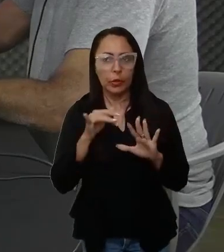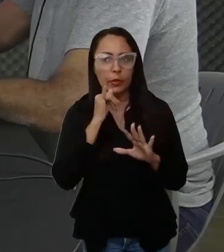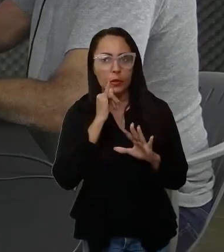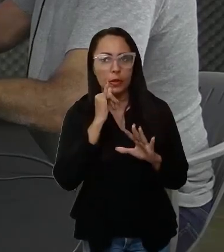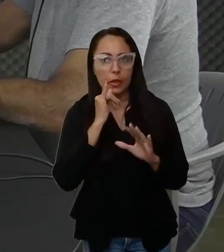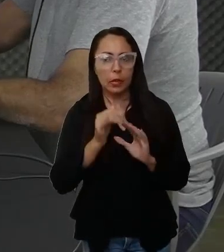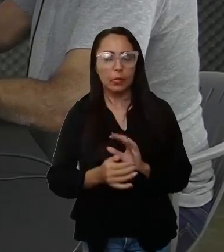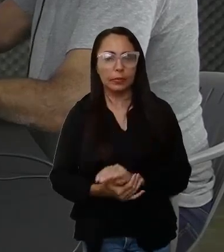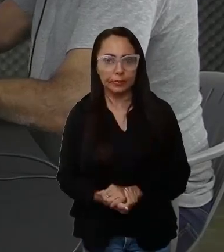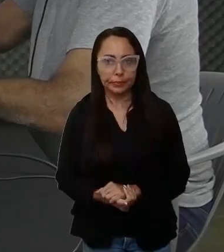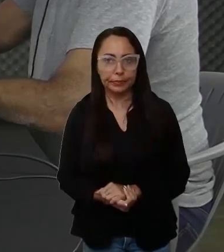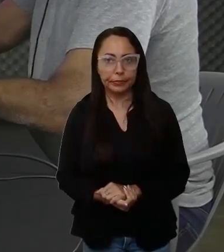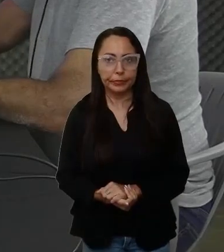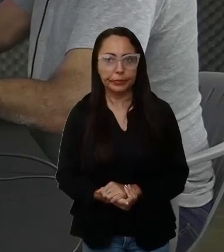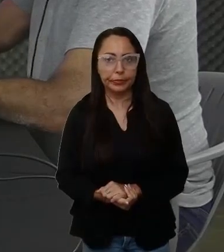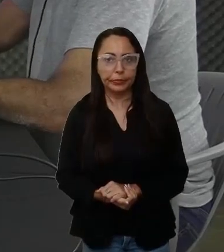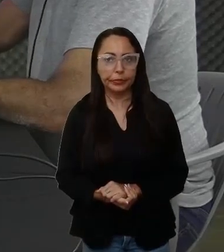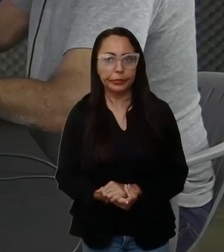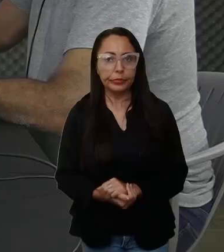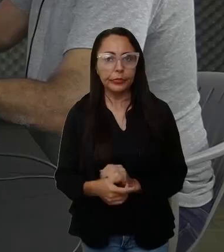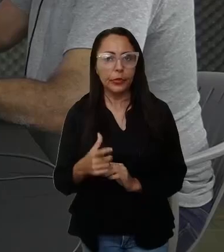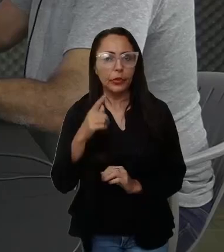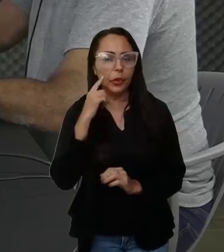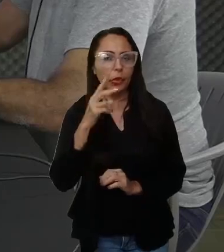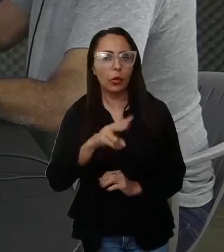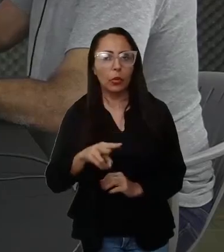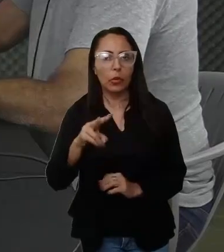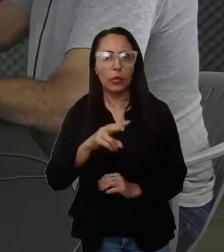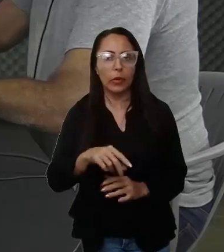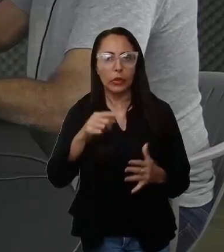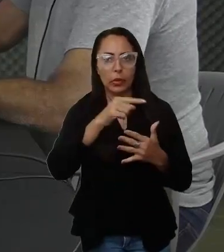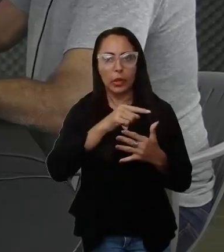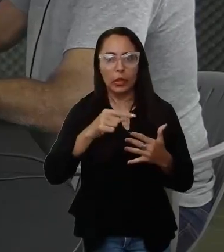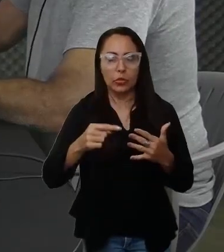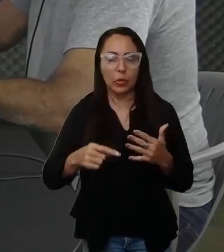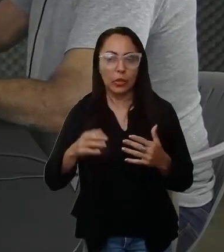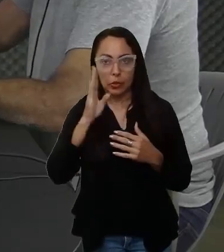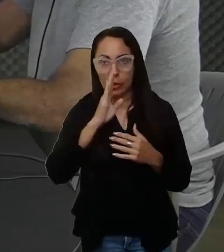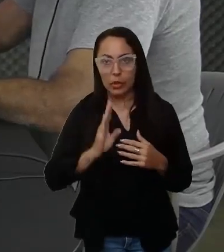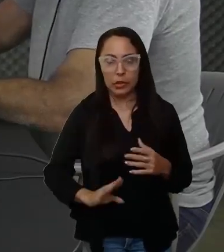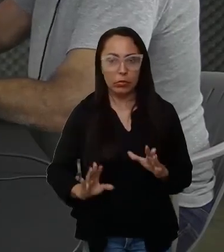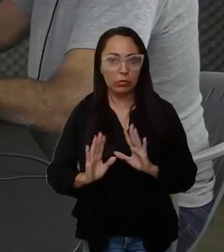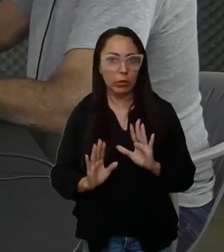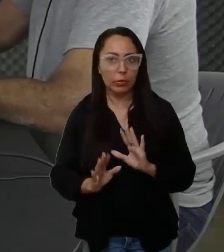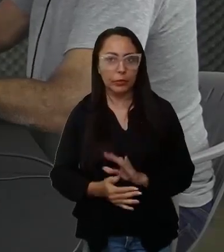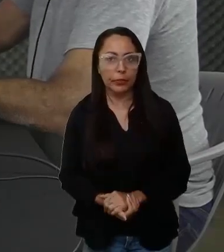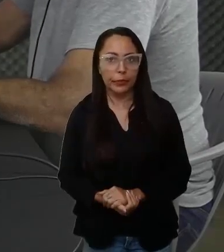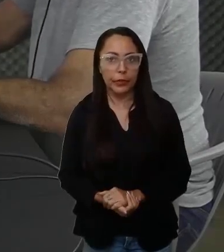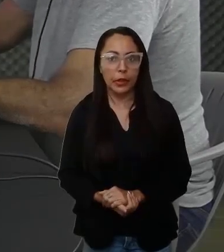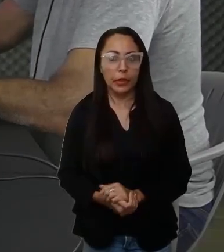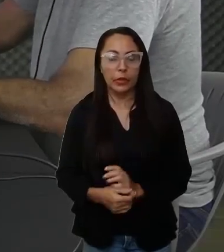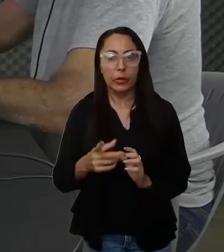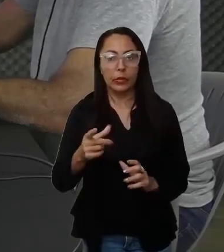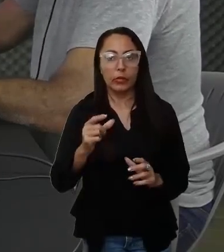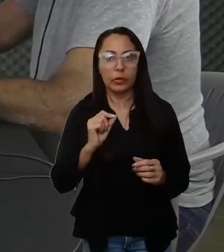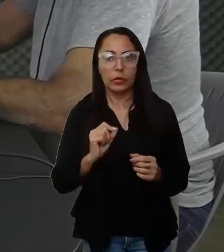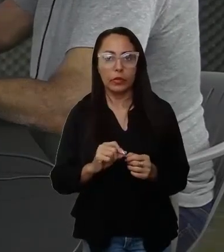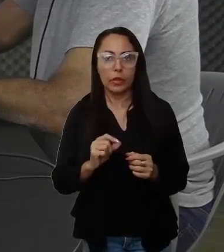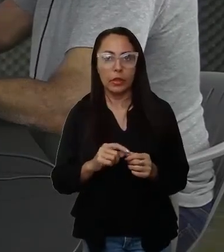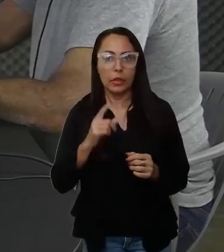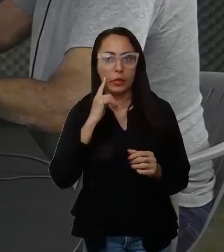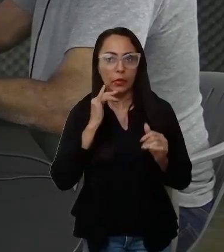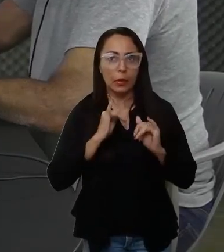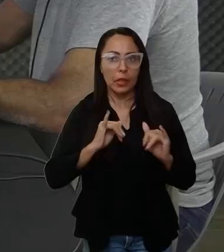de meteorologia, não tem como ver todos os aspectos geográficos do Brasil. Então você vai fazer uma informação mais